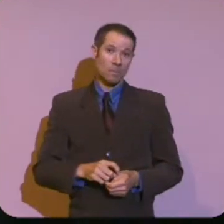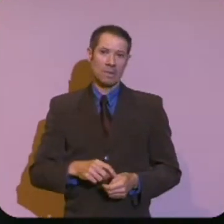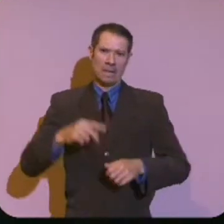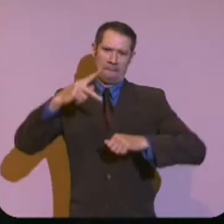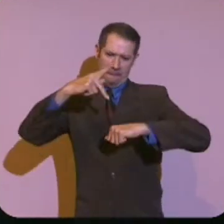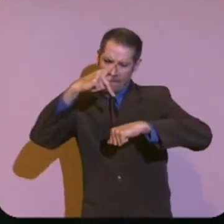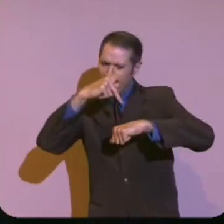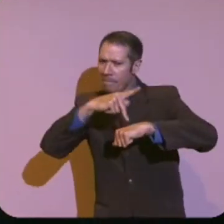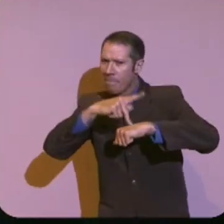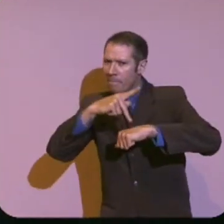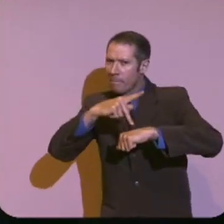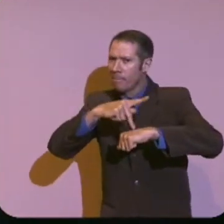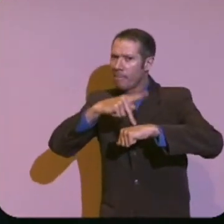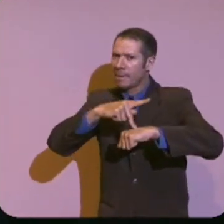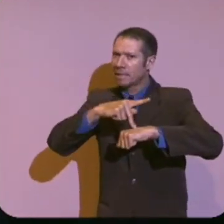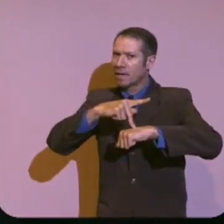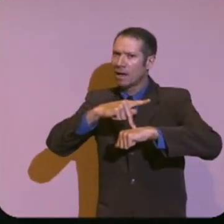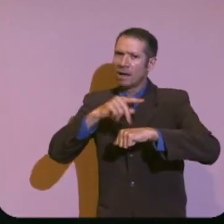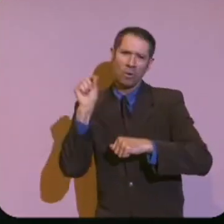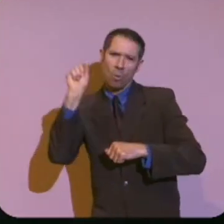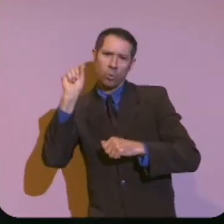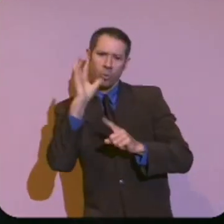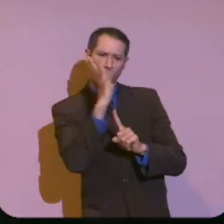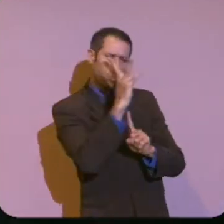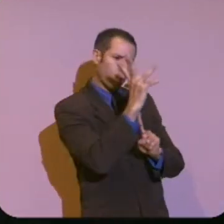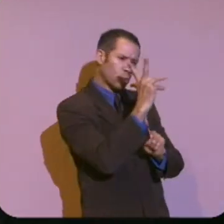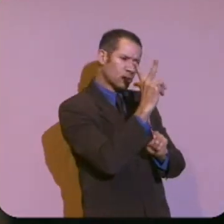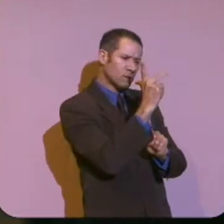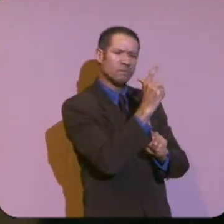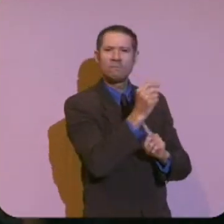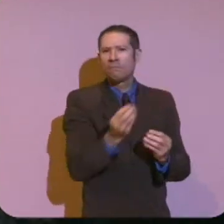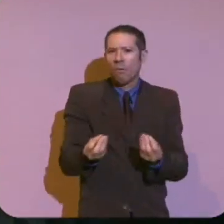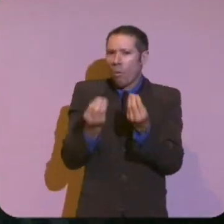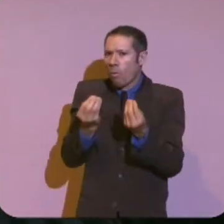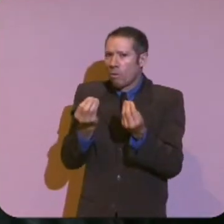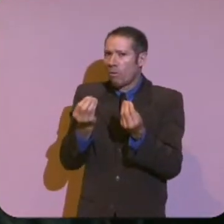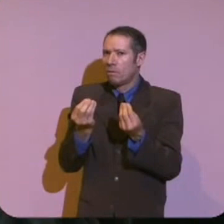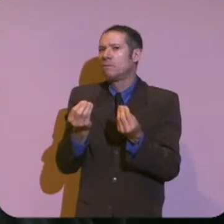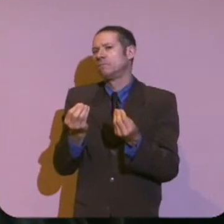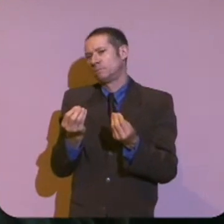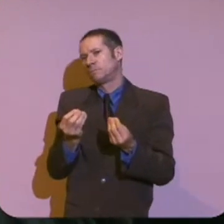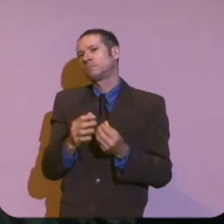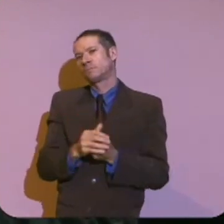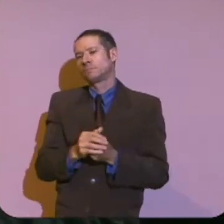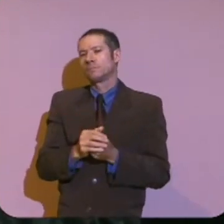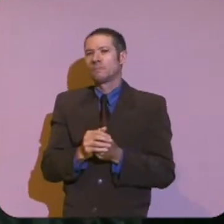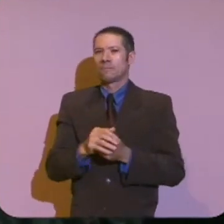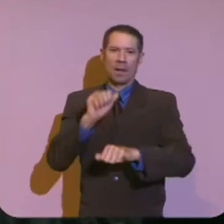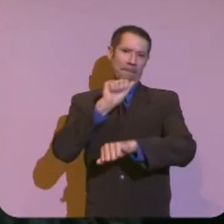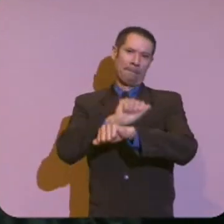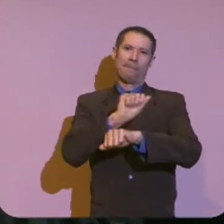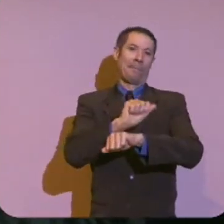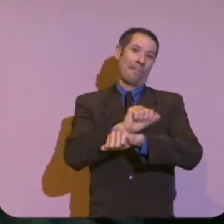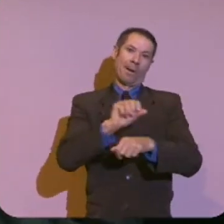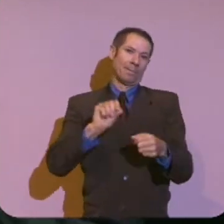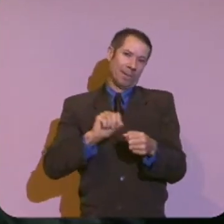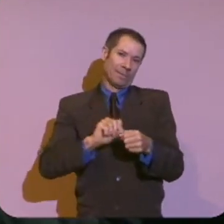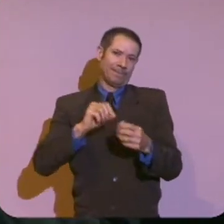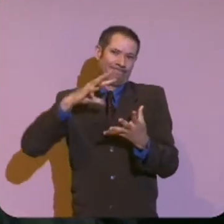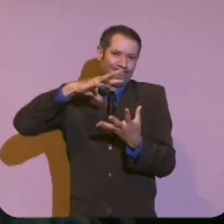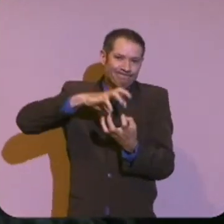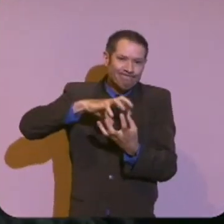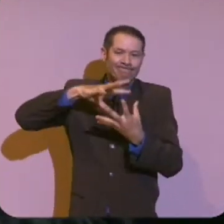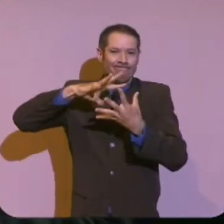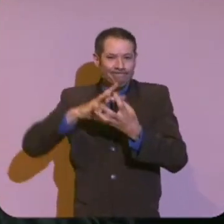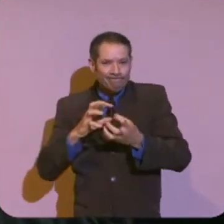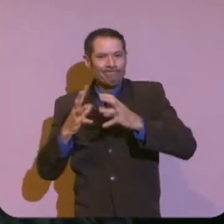empedra, o que o artista vai fazer? Vai pegar, parar o que estava fazendo, amassar